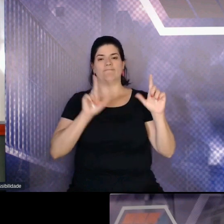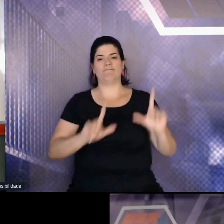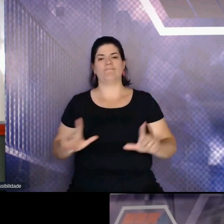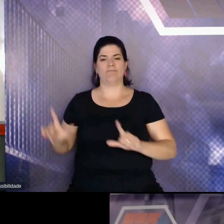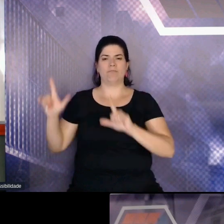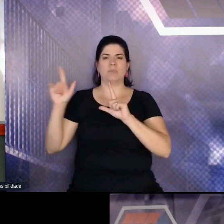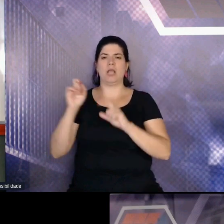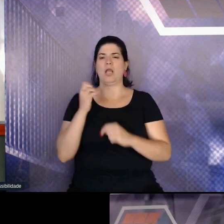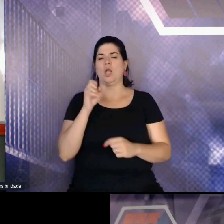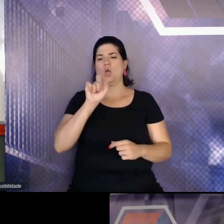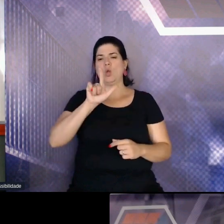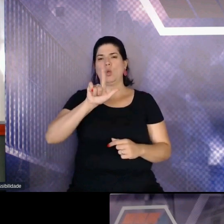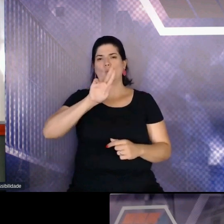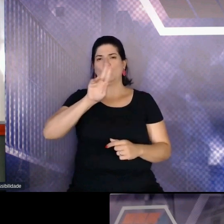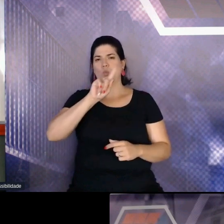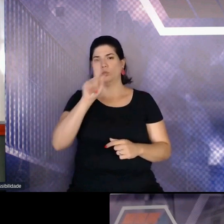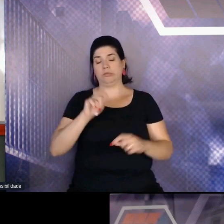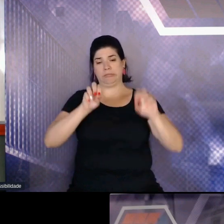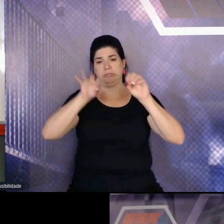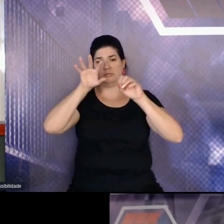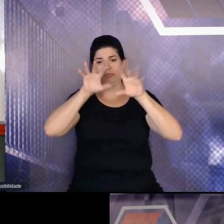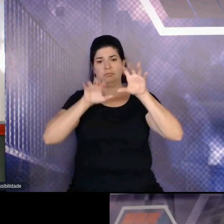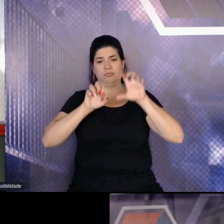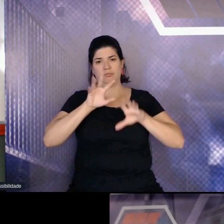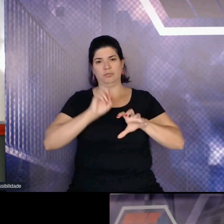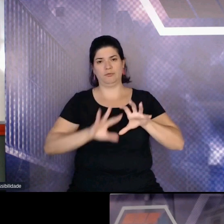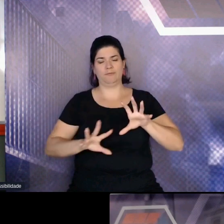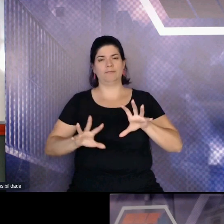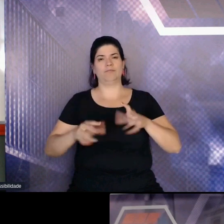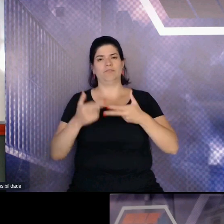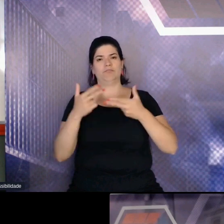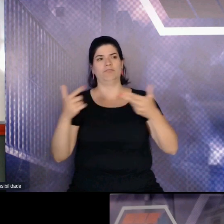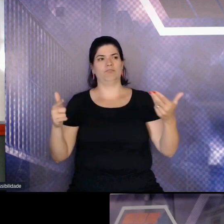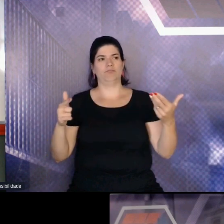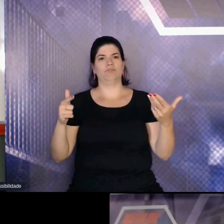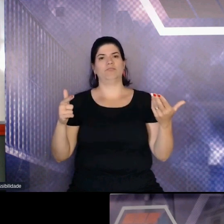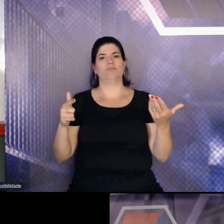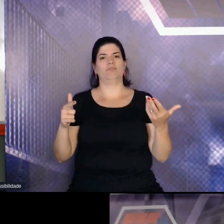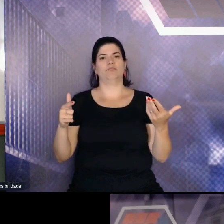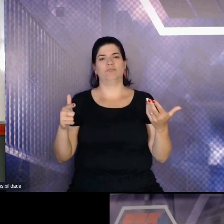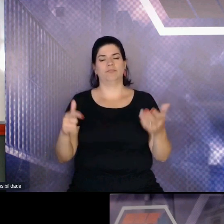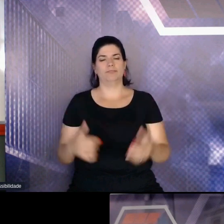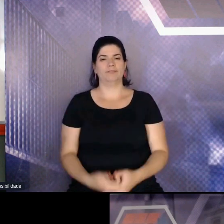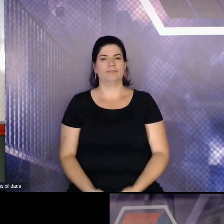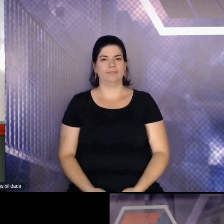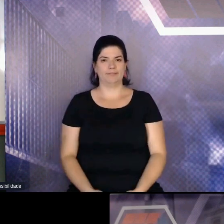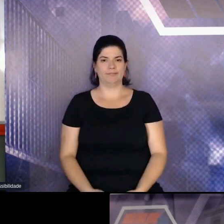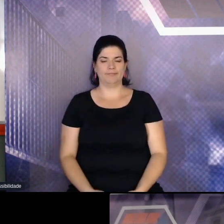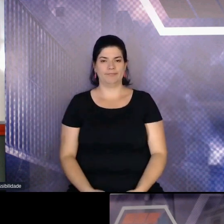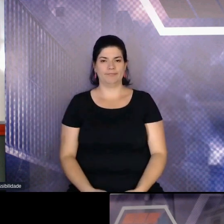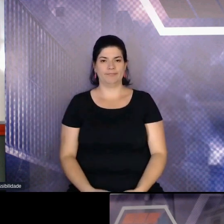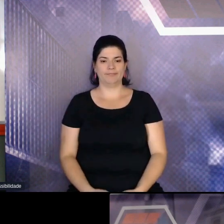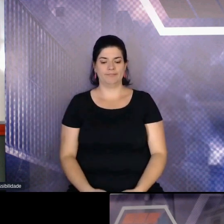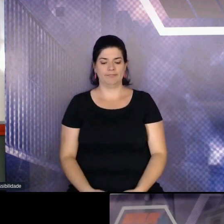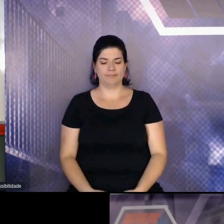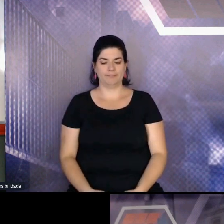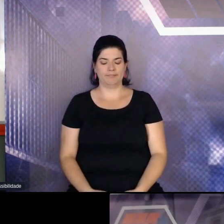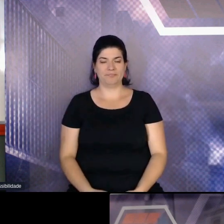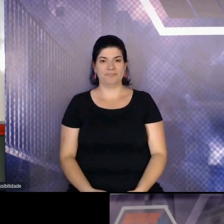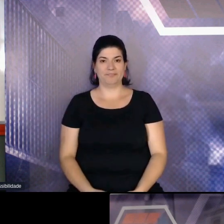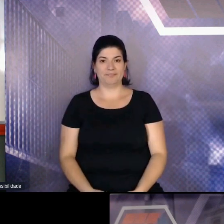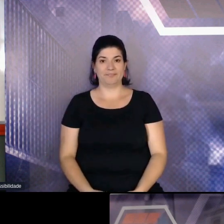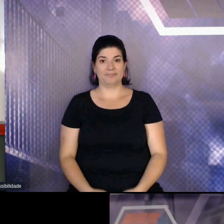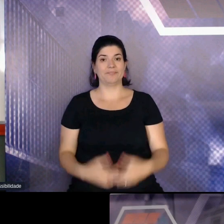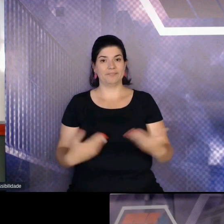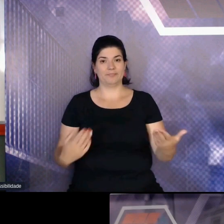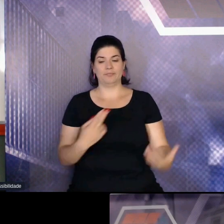luminosos com desenhos gráficos tipo diversos assim. Então eu me